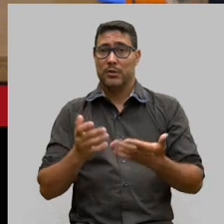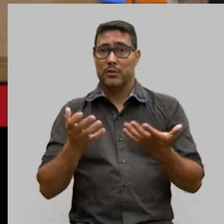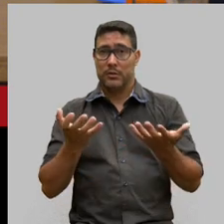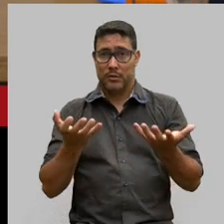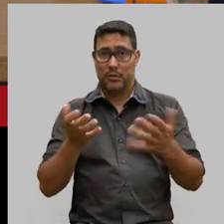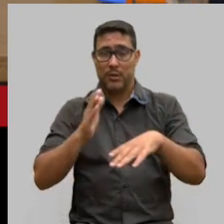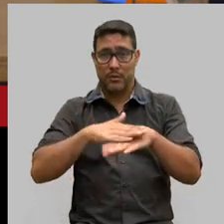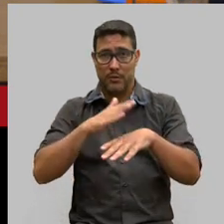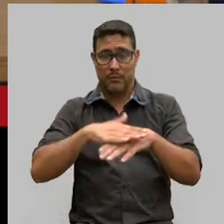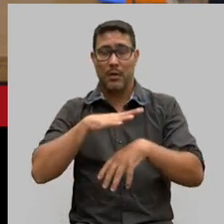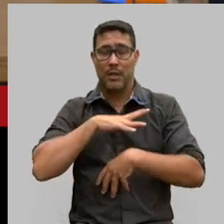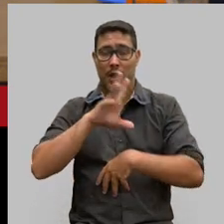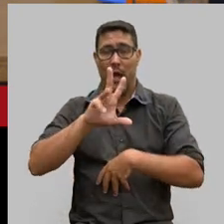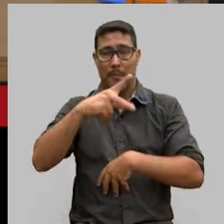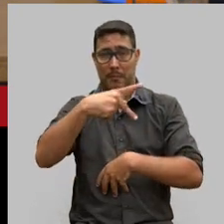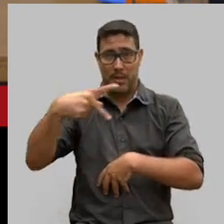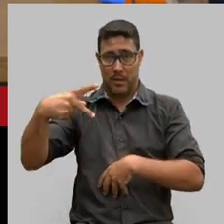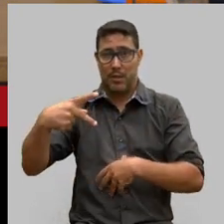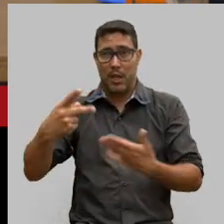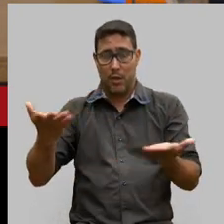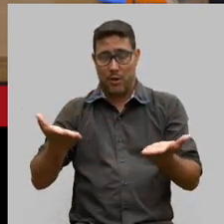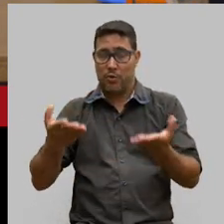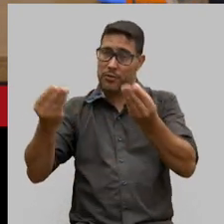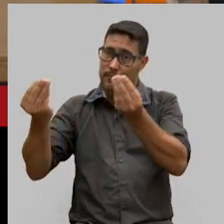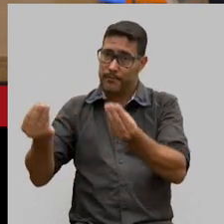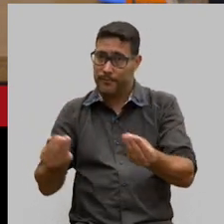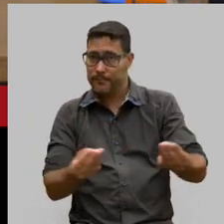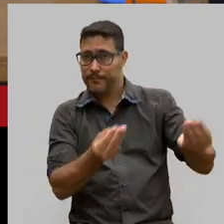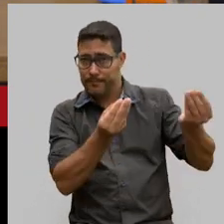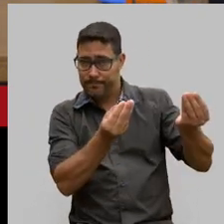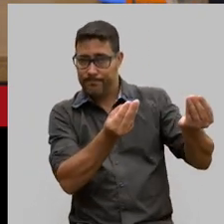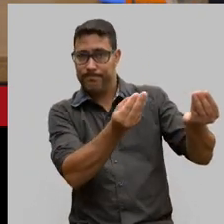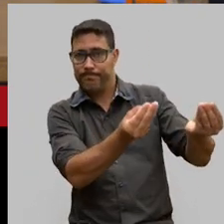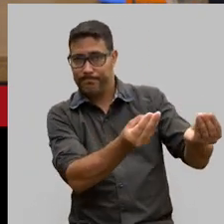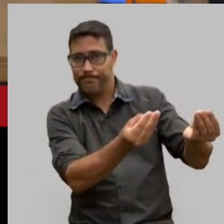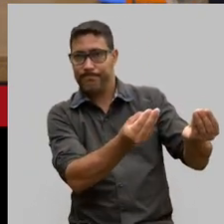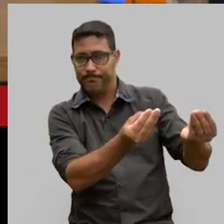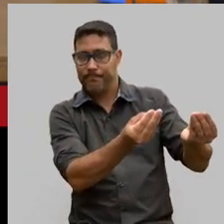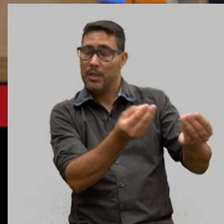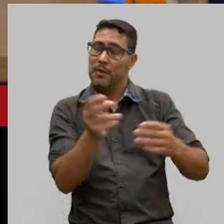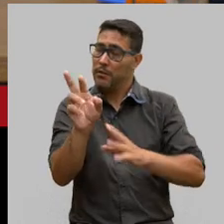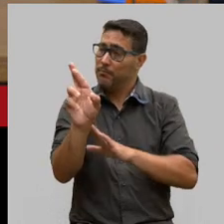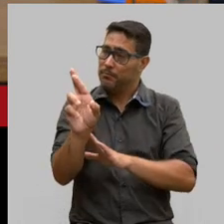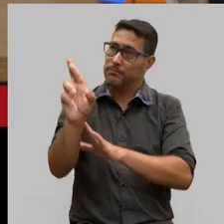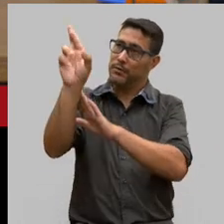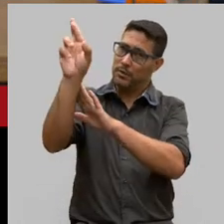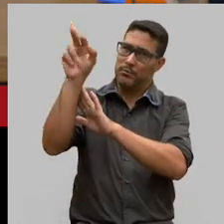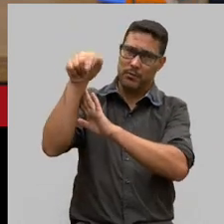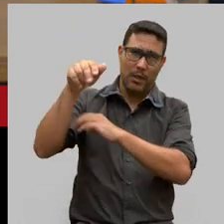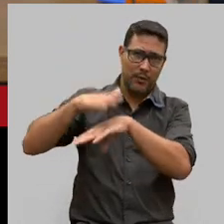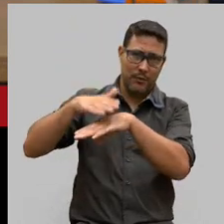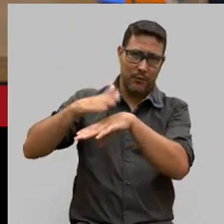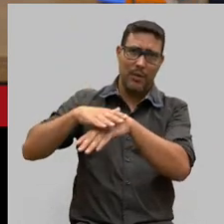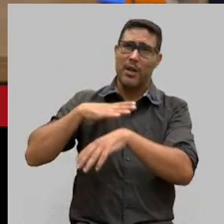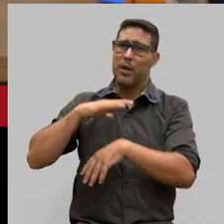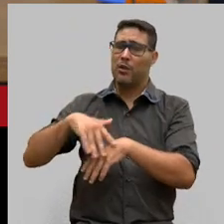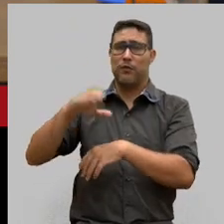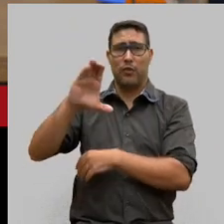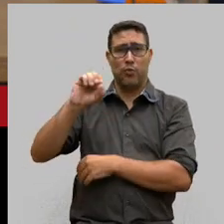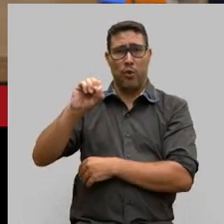presidência dessa audiência pública o senhor deputado Cristiano Silveira foi o mentor dessa eu fui apenas o